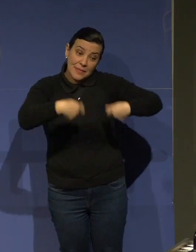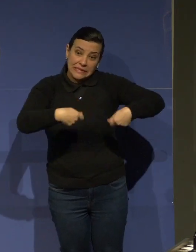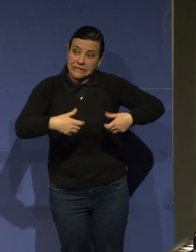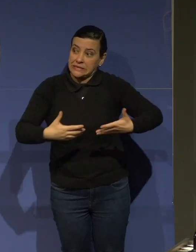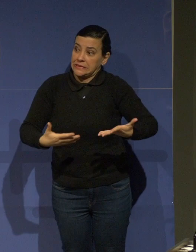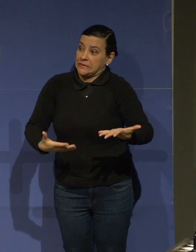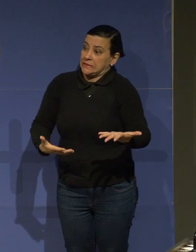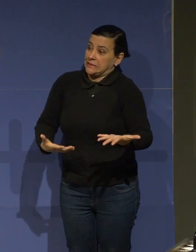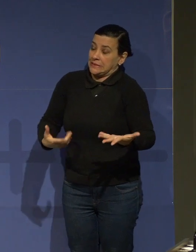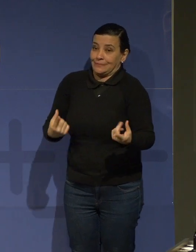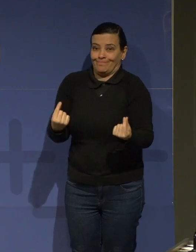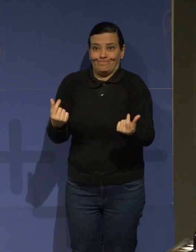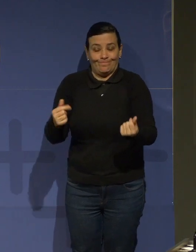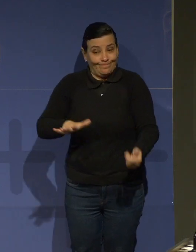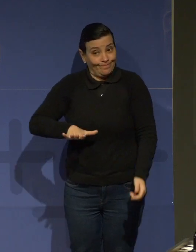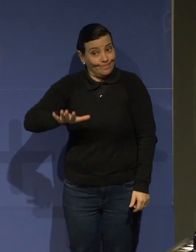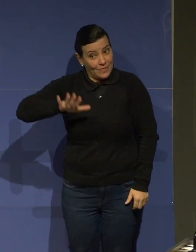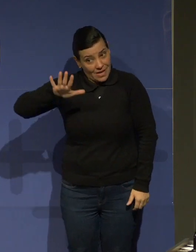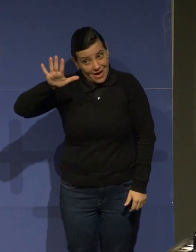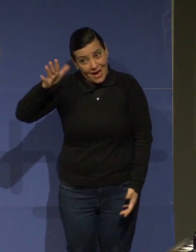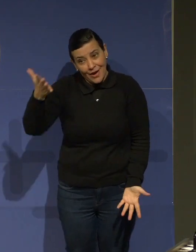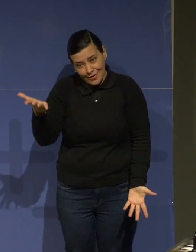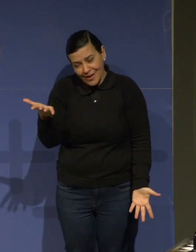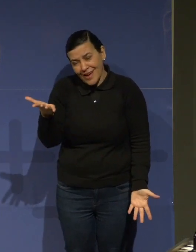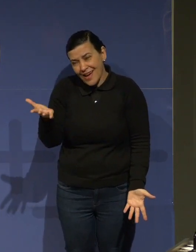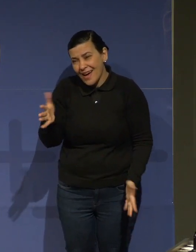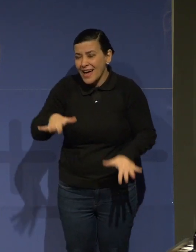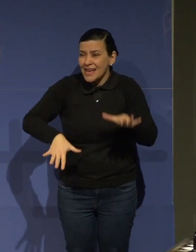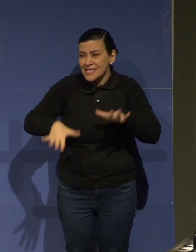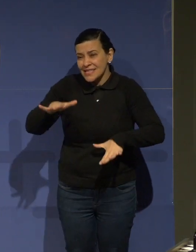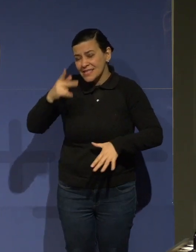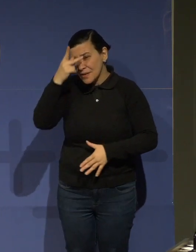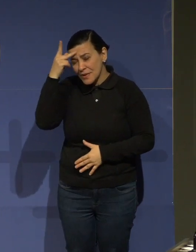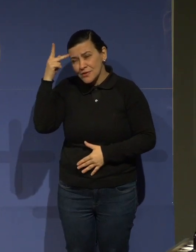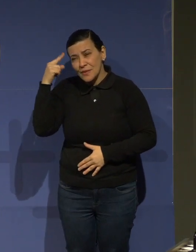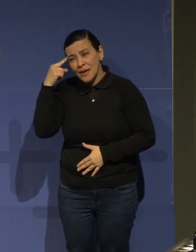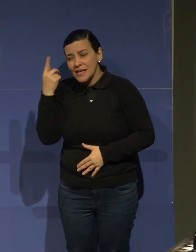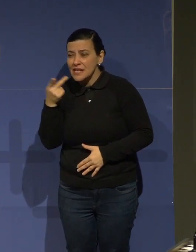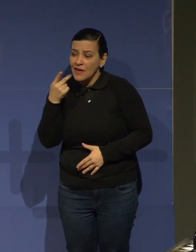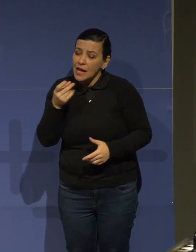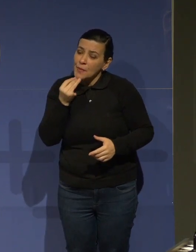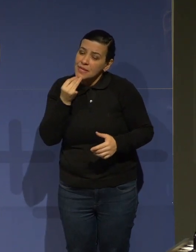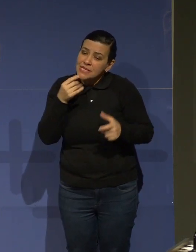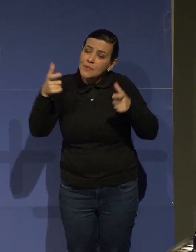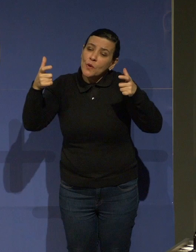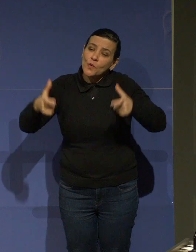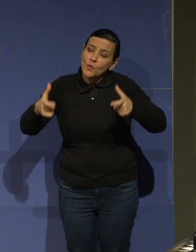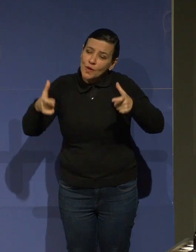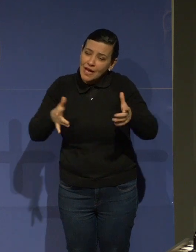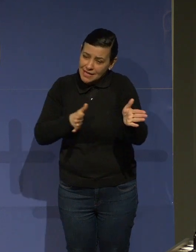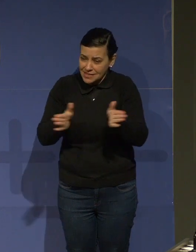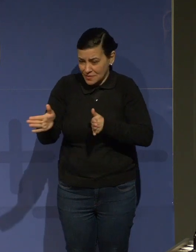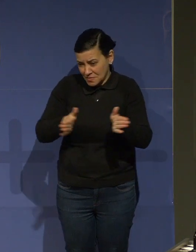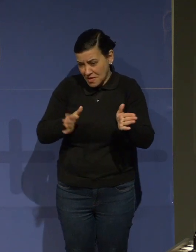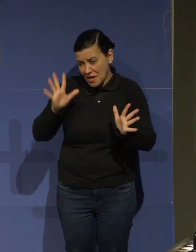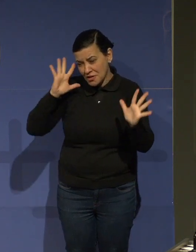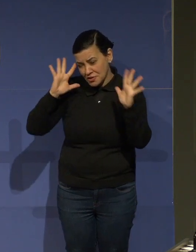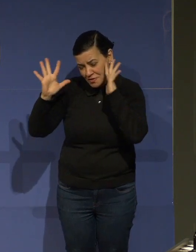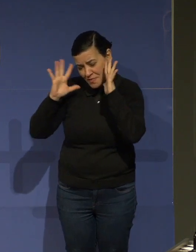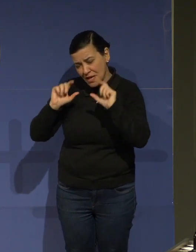né? Nesse momento, é sempre fácil fazer aquela analogia com as questões arquitetônicas. É muito mais fácil você já